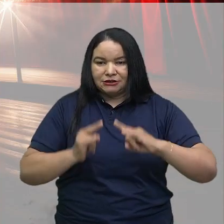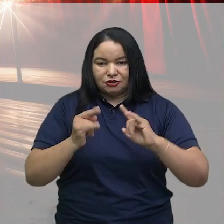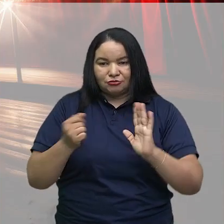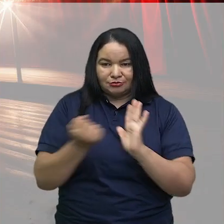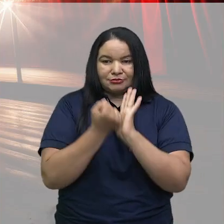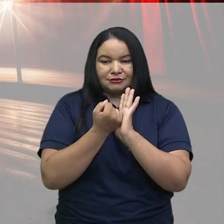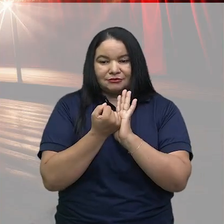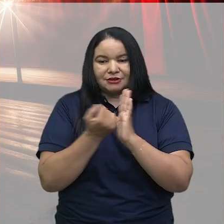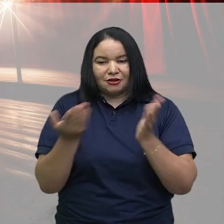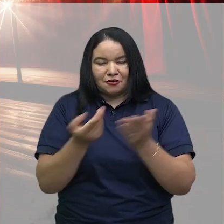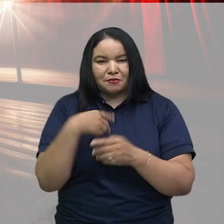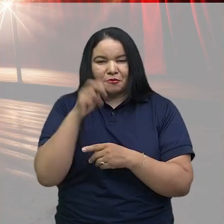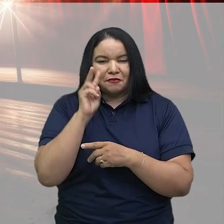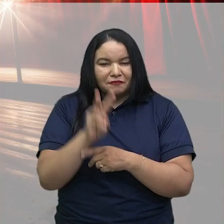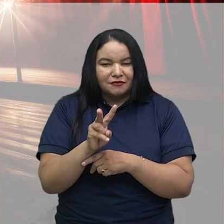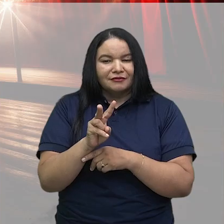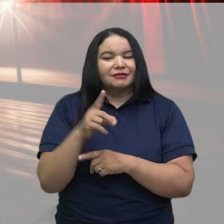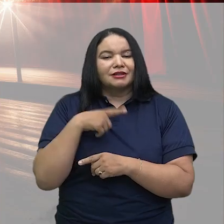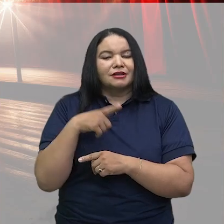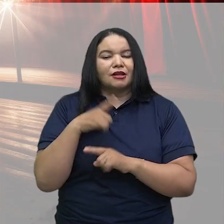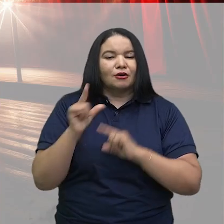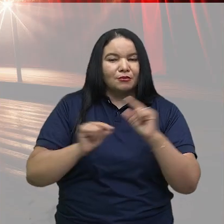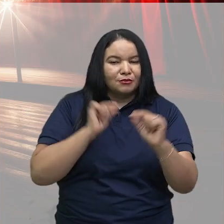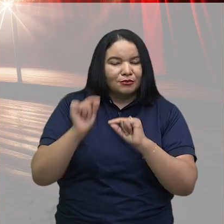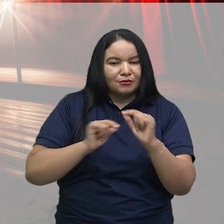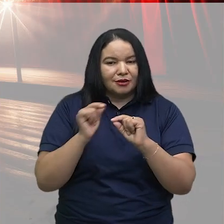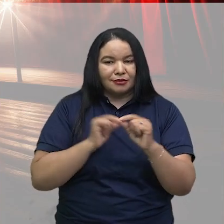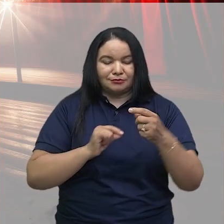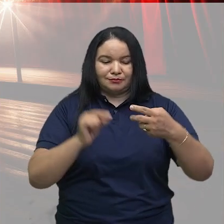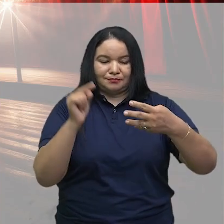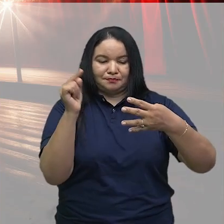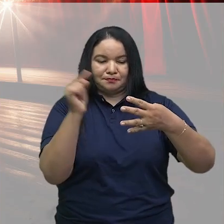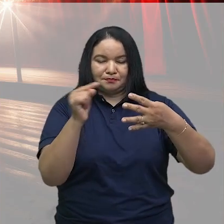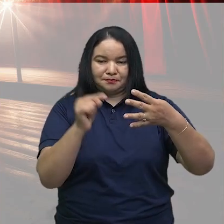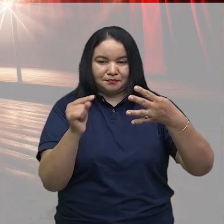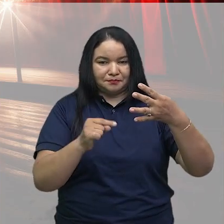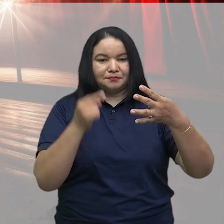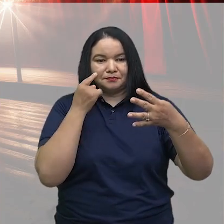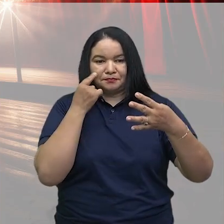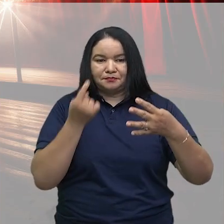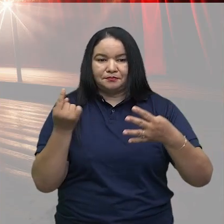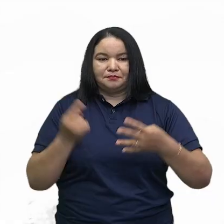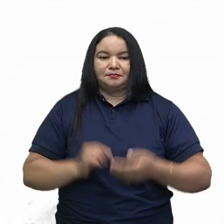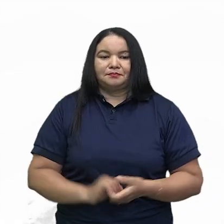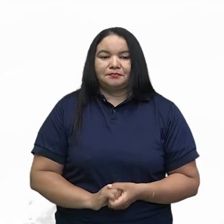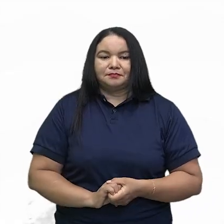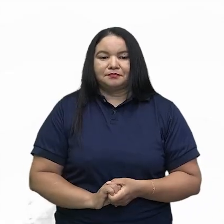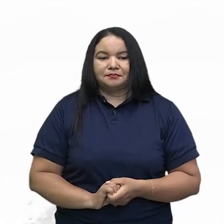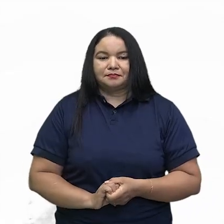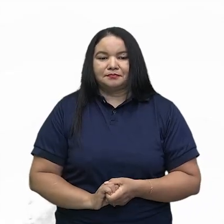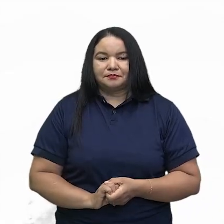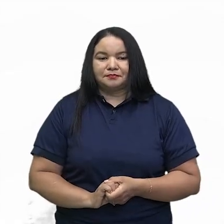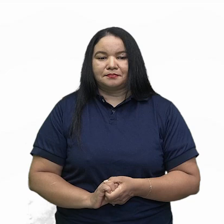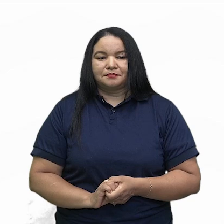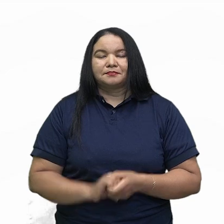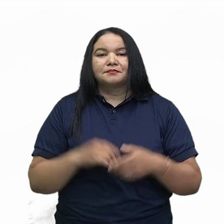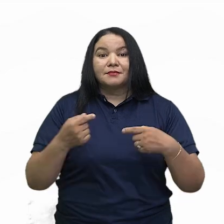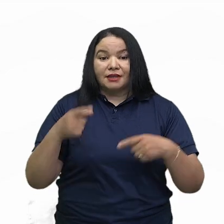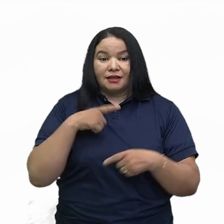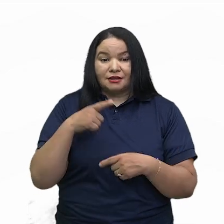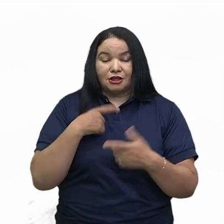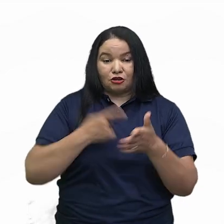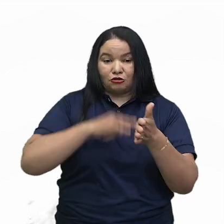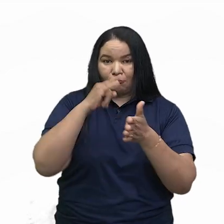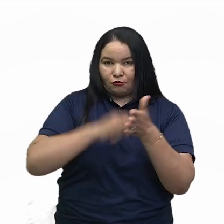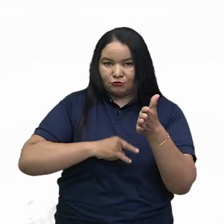patrimônio. Vamos começar enxergando que nós temos aqui 4 pilares básicos. Veja só. Aqui nós temos os